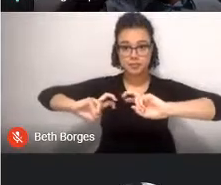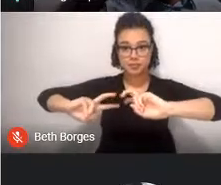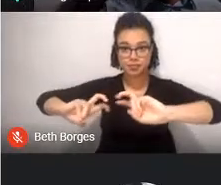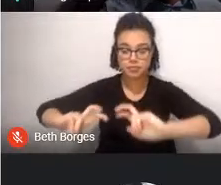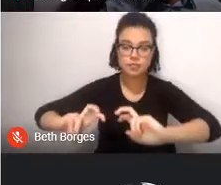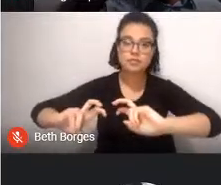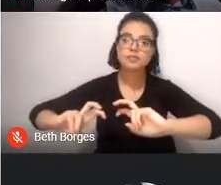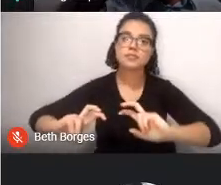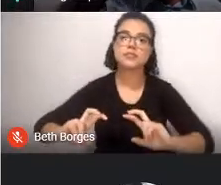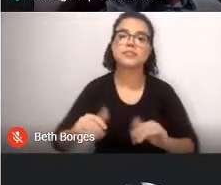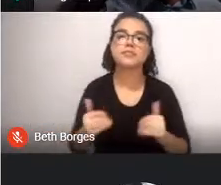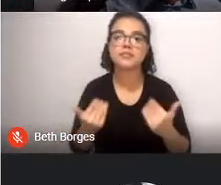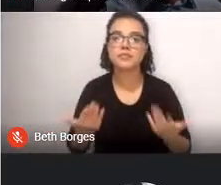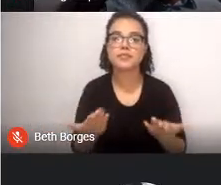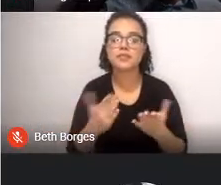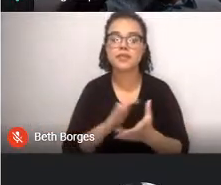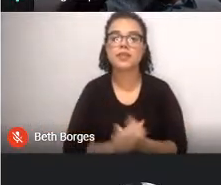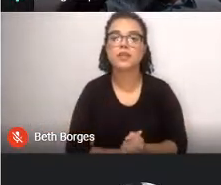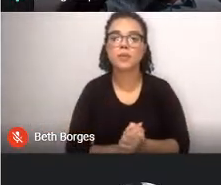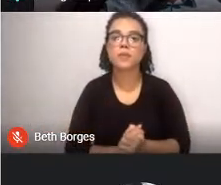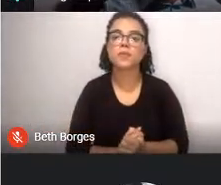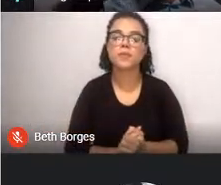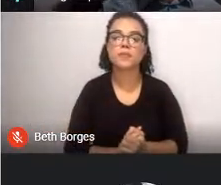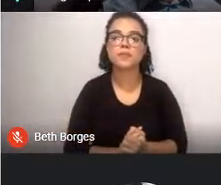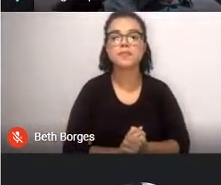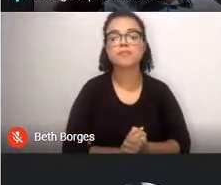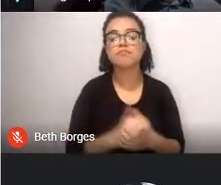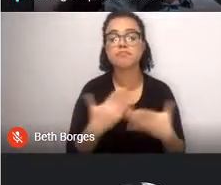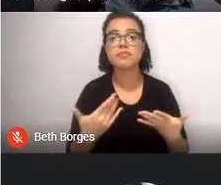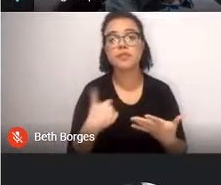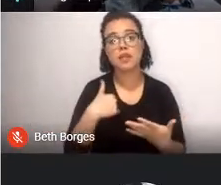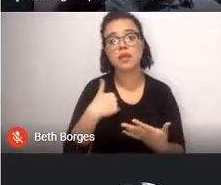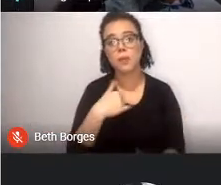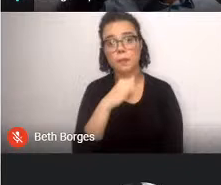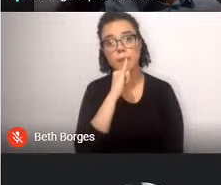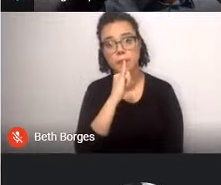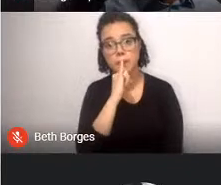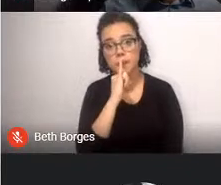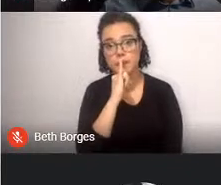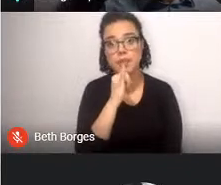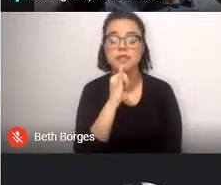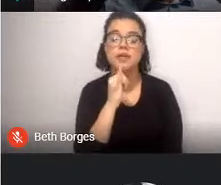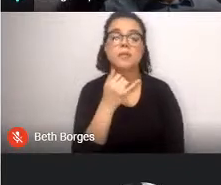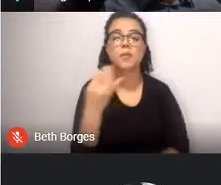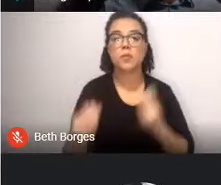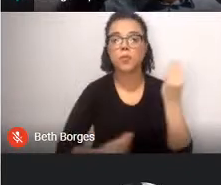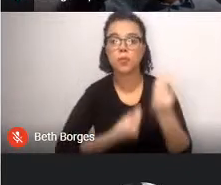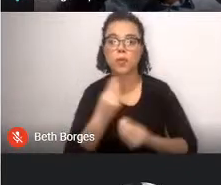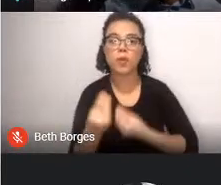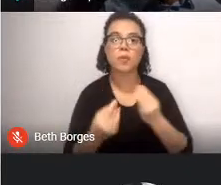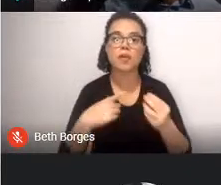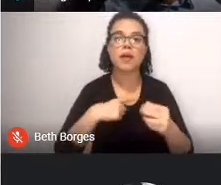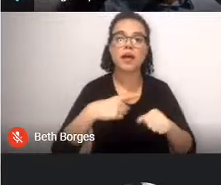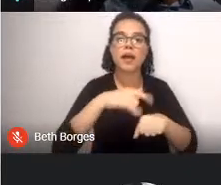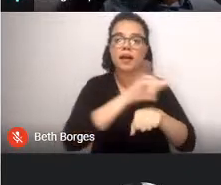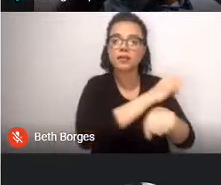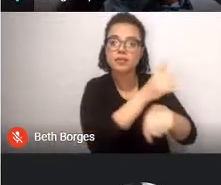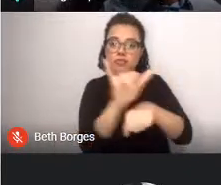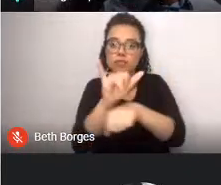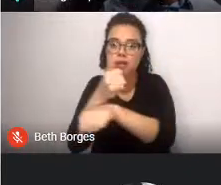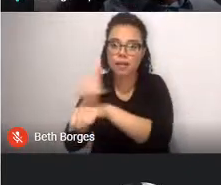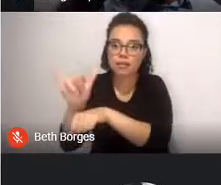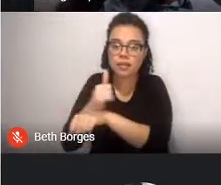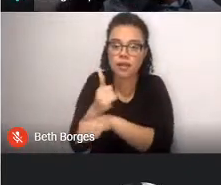Para não ser injusto. E aí é onde eu entrei e fui juntando nessas técnicas importantíssimas, montando